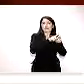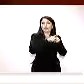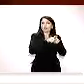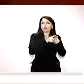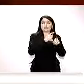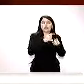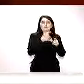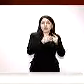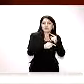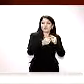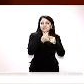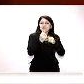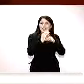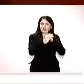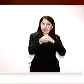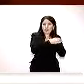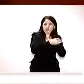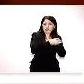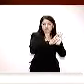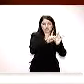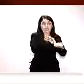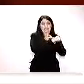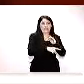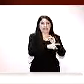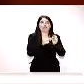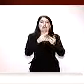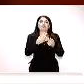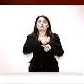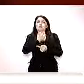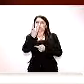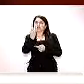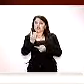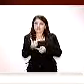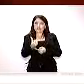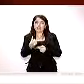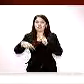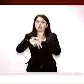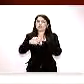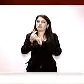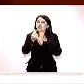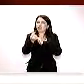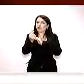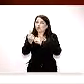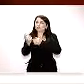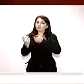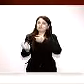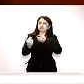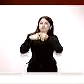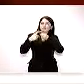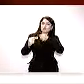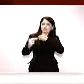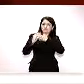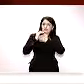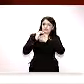recebimento de novos benefícios e no item 46 afastar a restituição dos valores pagos a